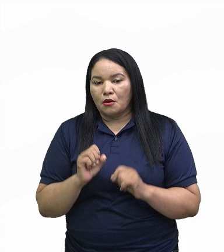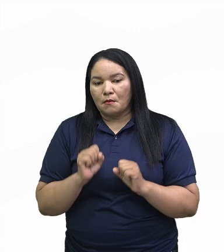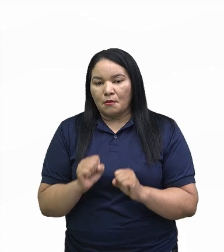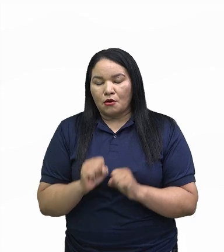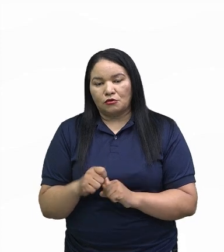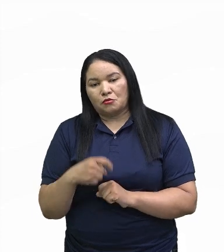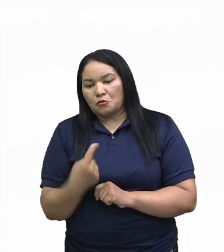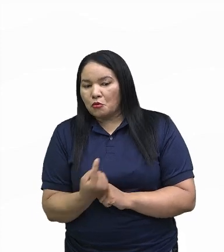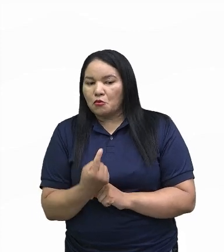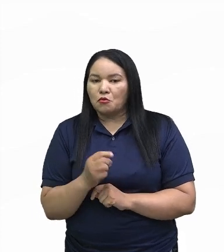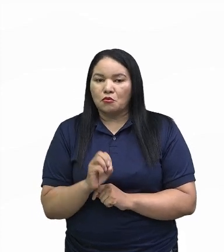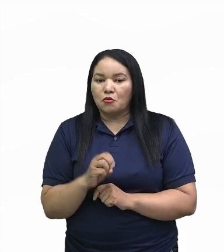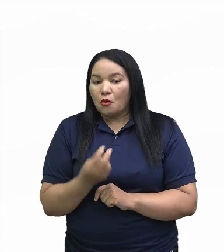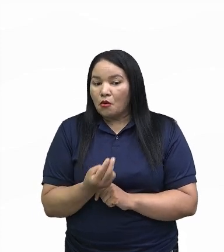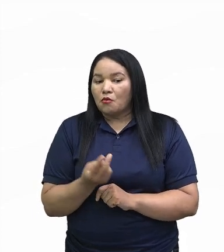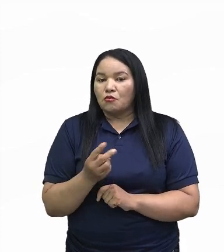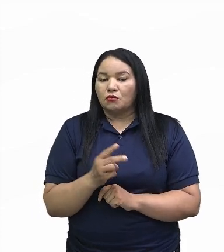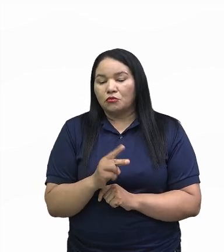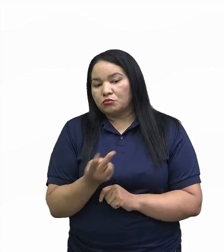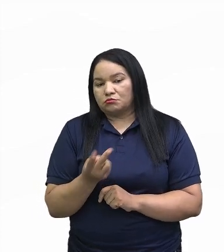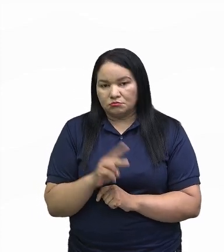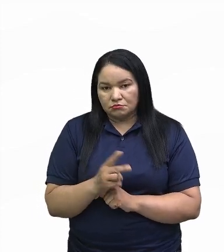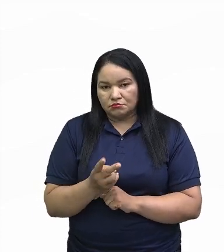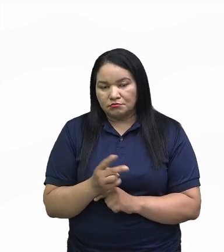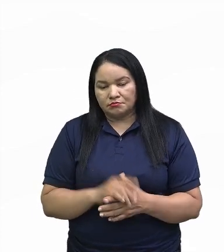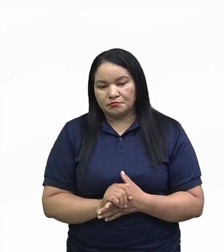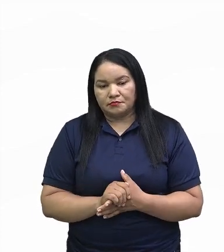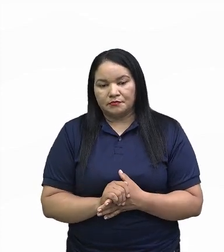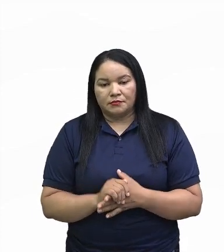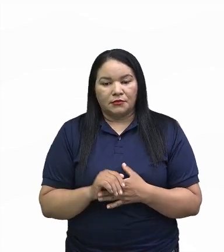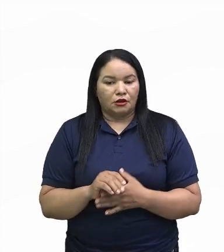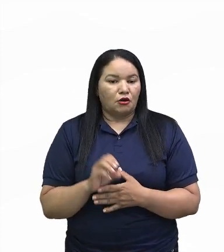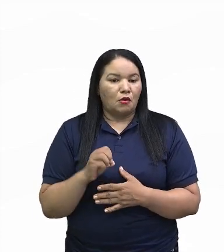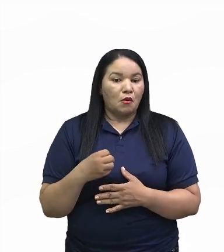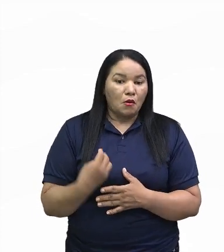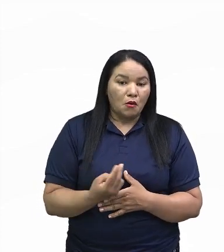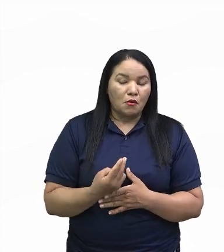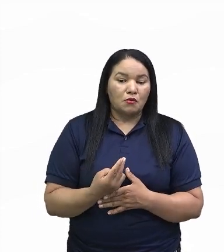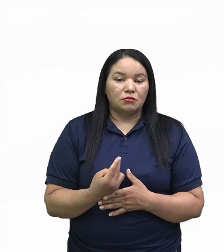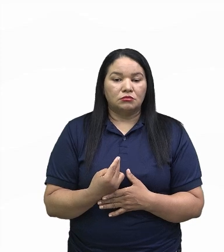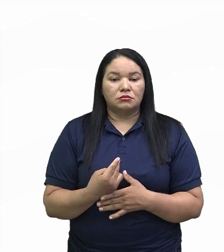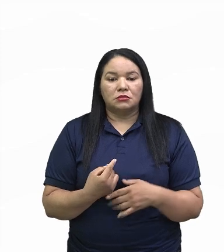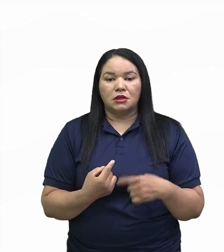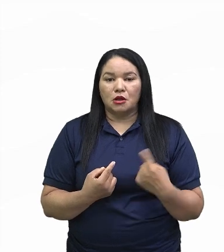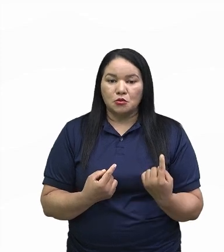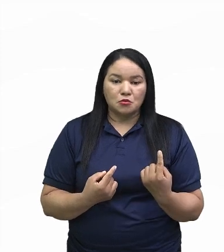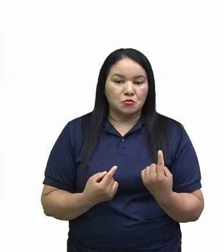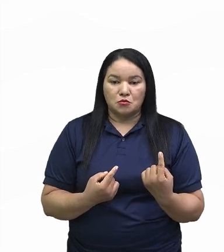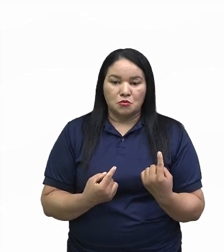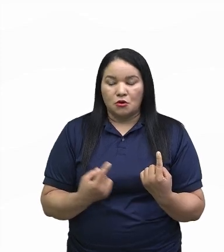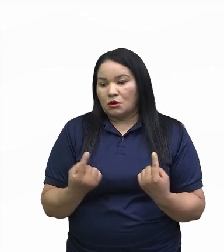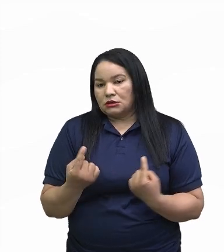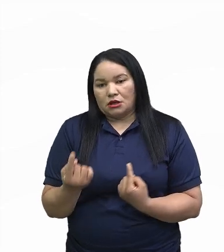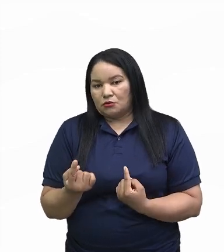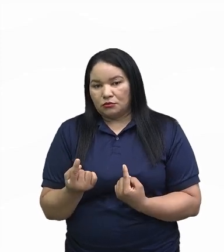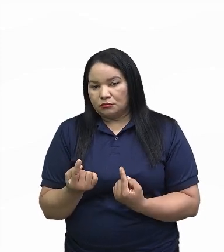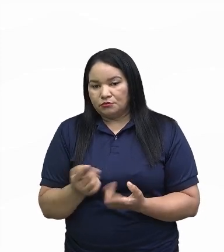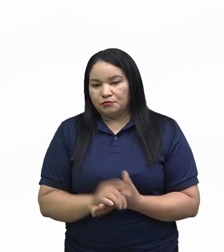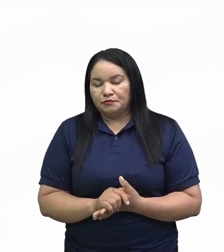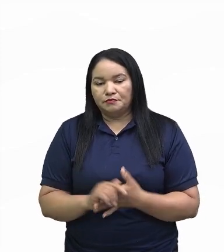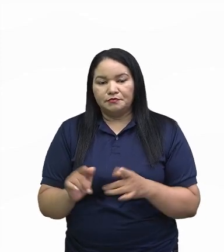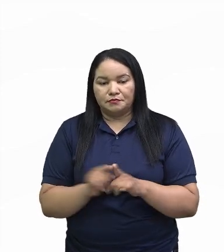outra. Observe aí, ó. Expressões em um e outro, nenhum e nem outro. O verbo pode ficar no singular ou no